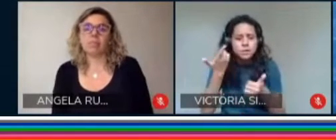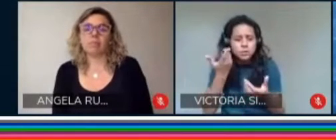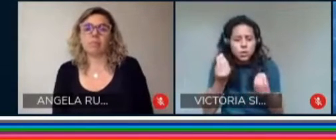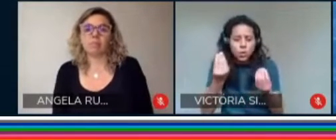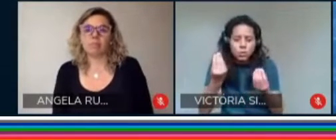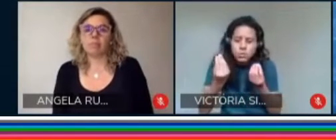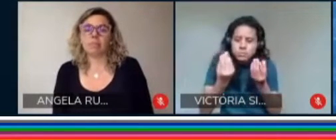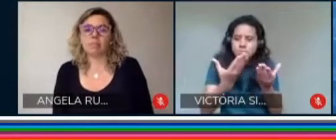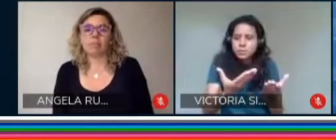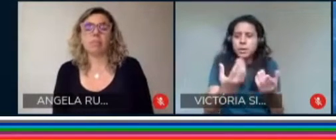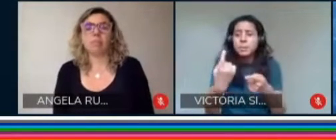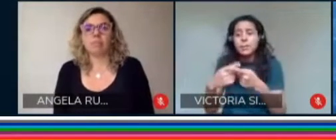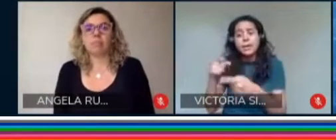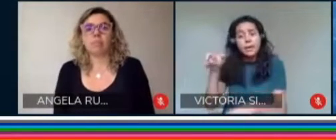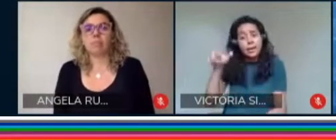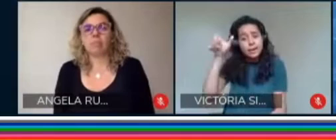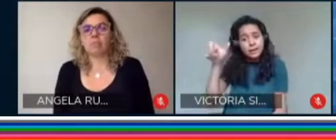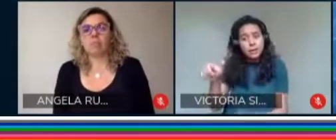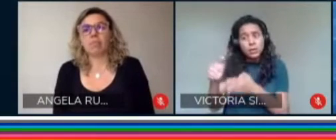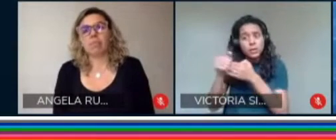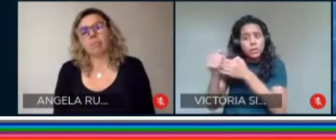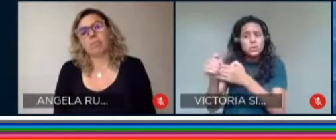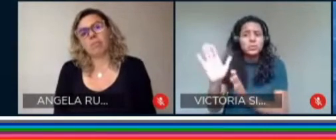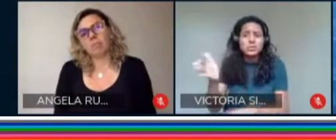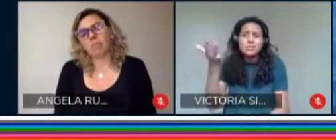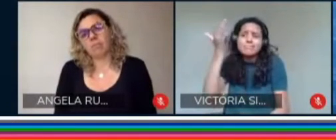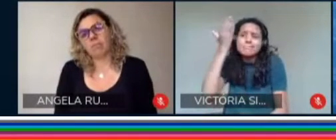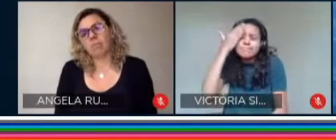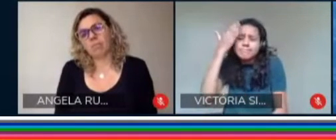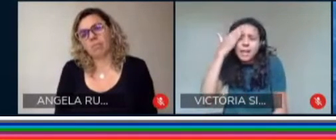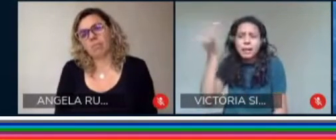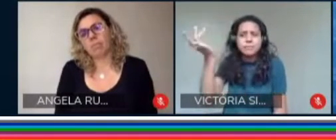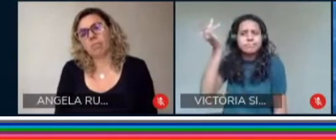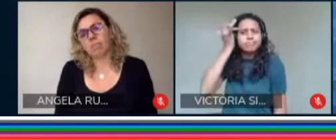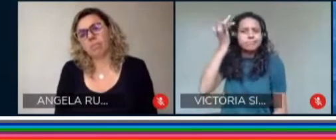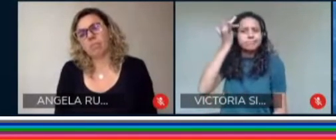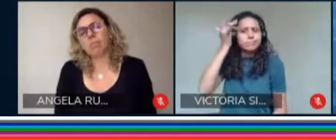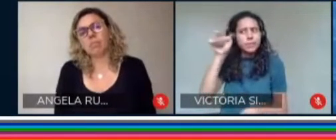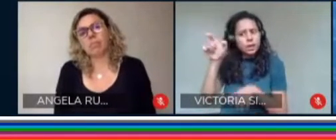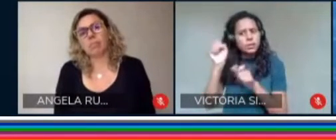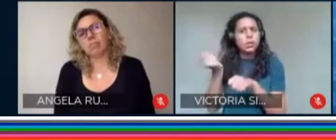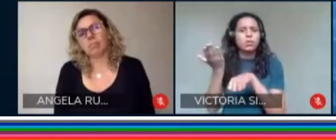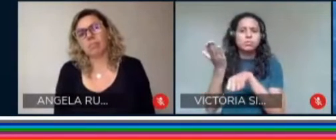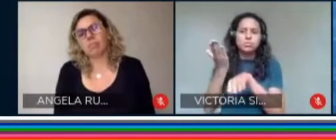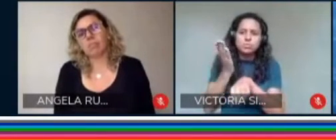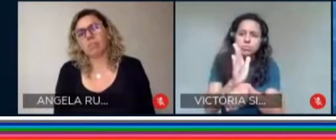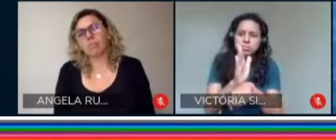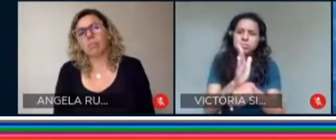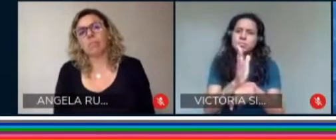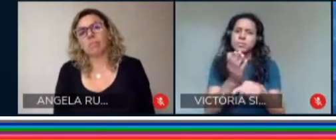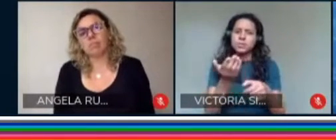leitura maior do que a nossa normalmente sobre aquele tema, né? Então ele consegue te